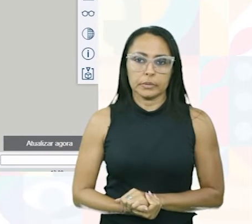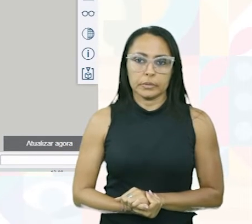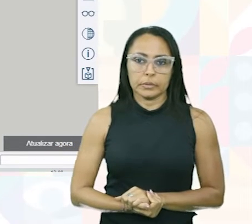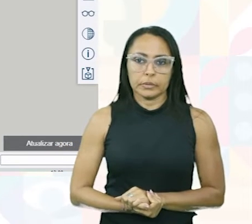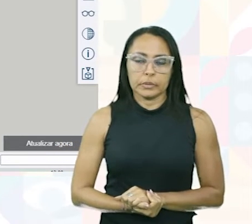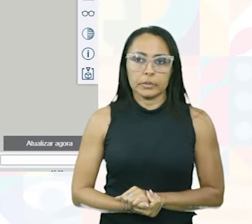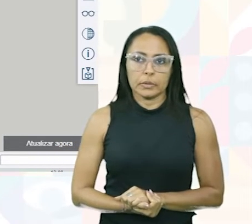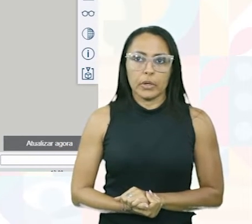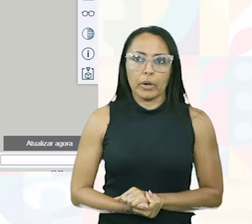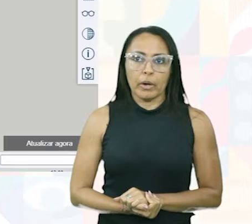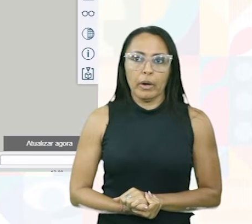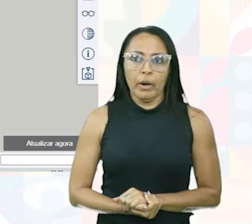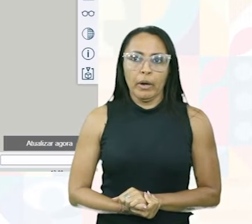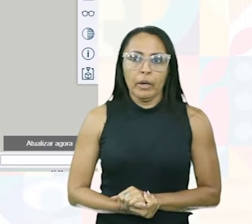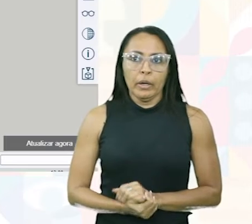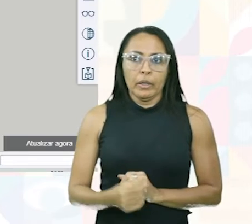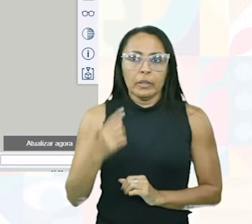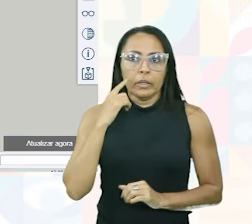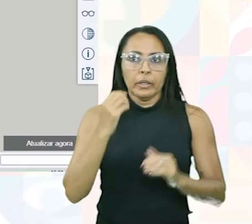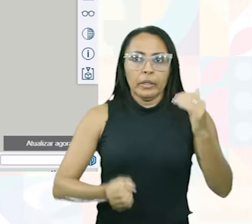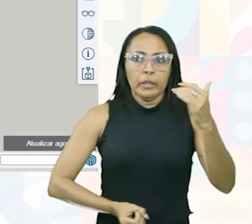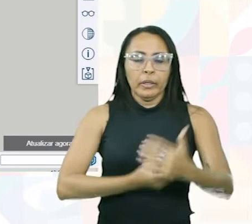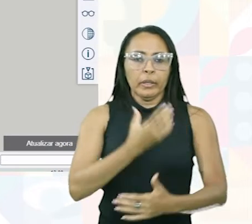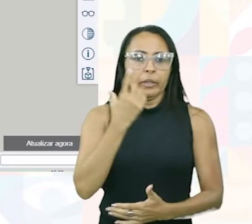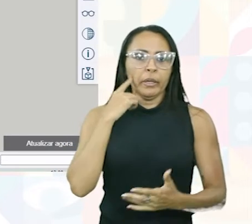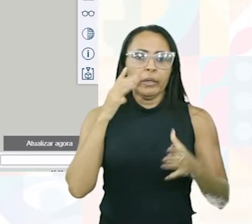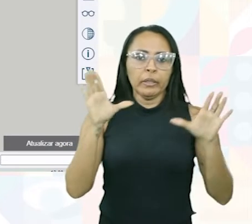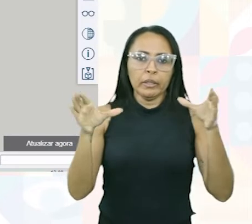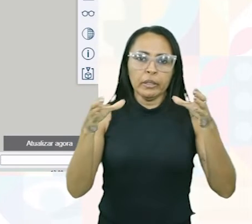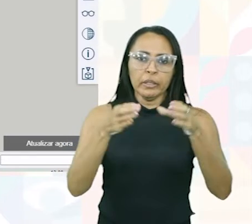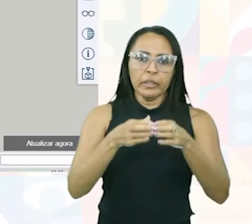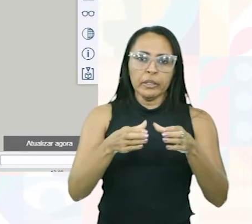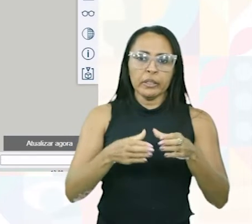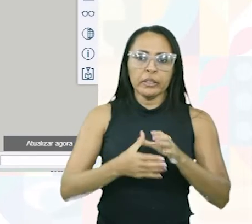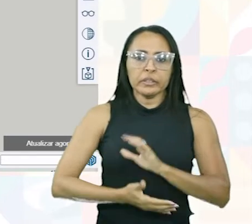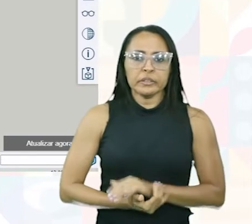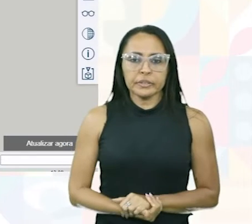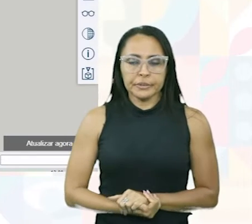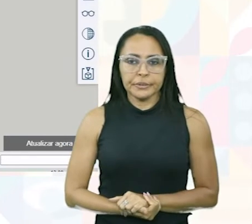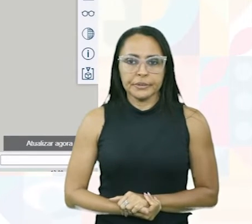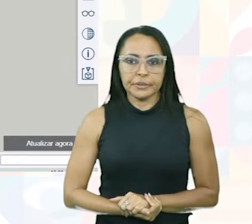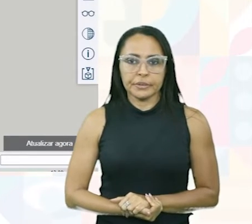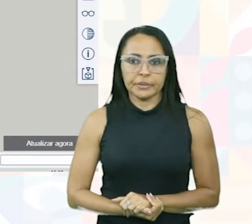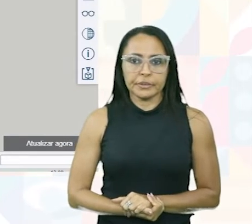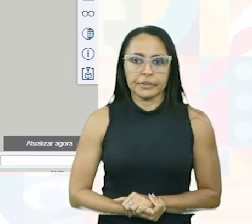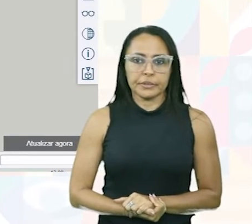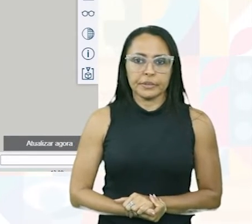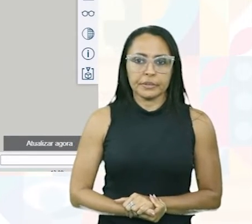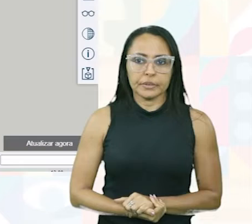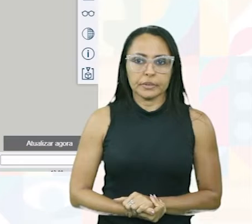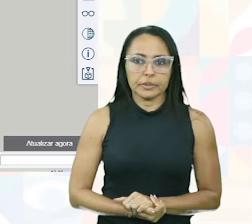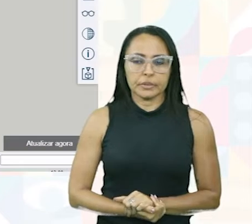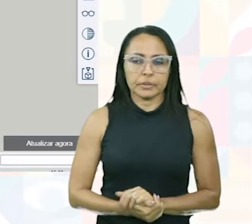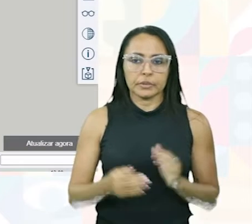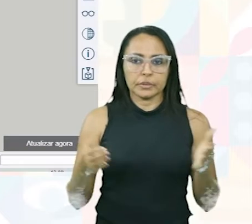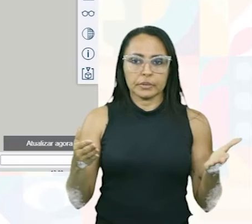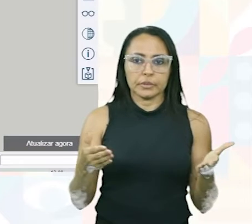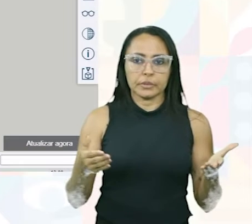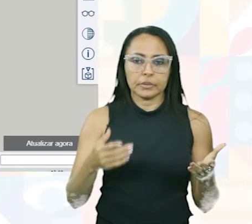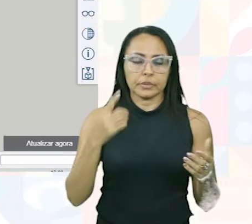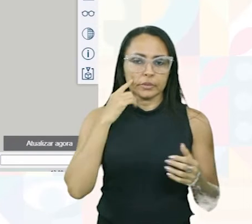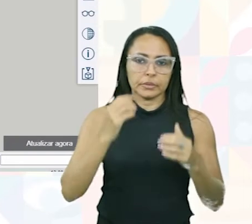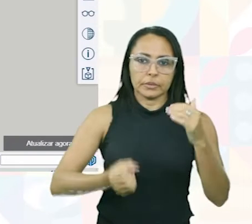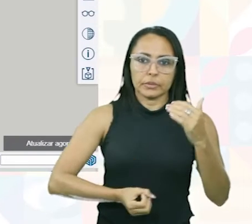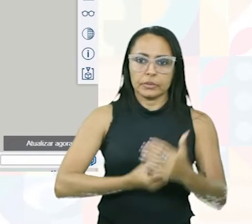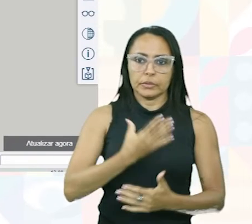e a gente vai criar um grupo. Eu cliquei aqui no botão direito do mouse e agora eu vou criar o grupo. Eu criei o